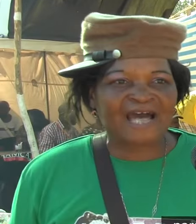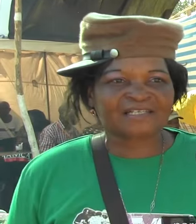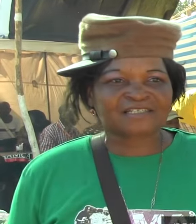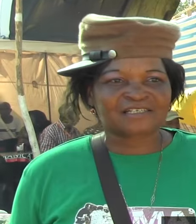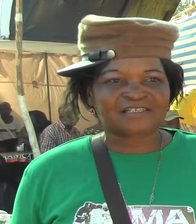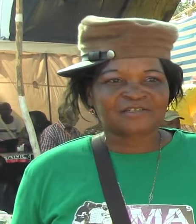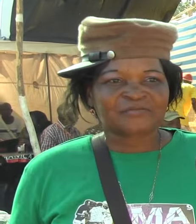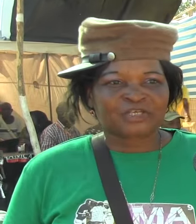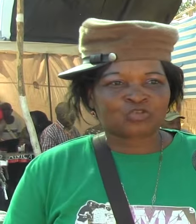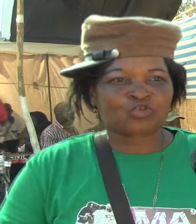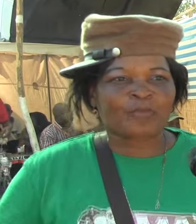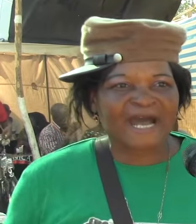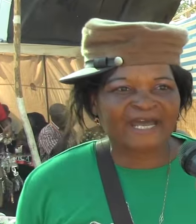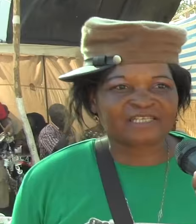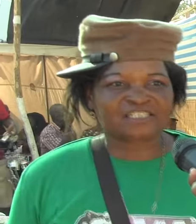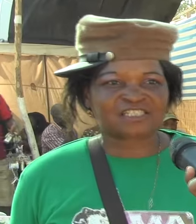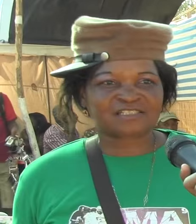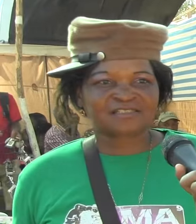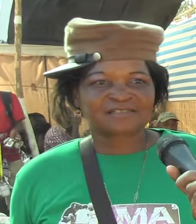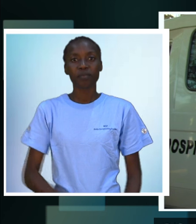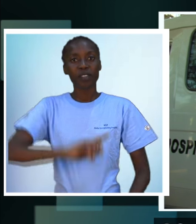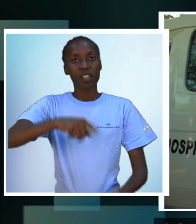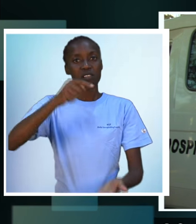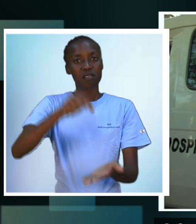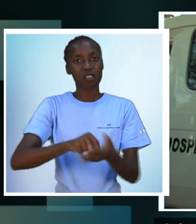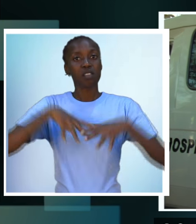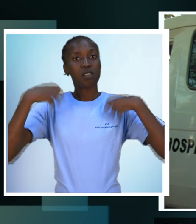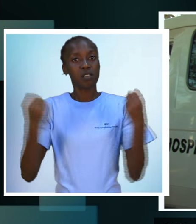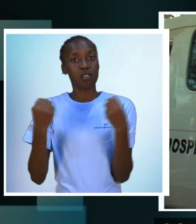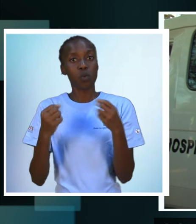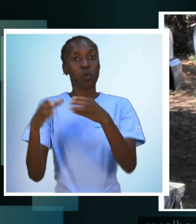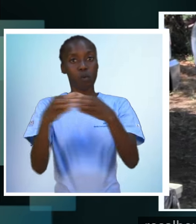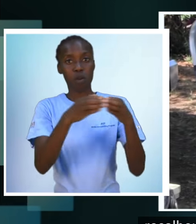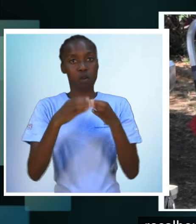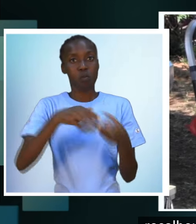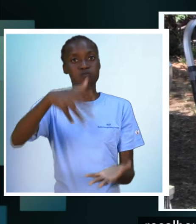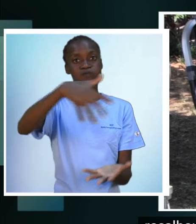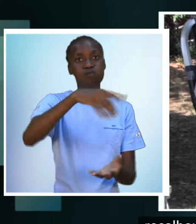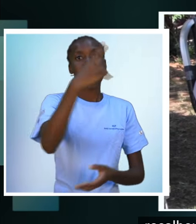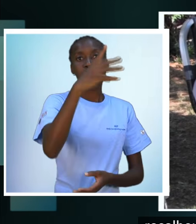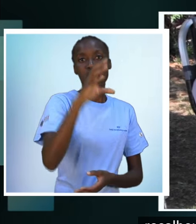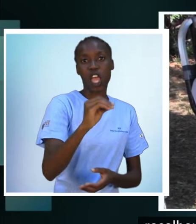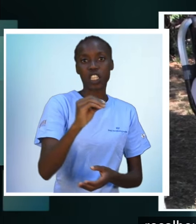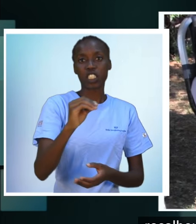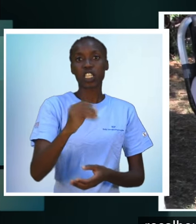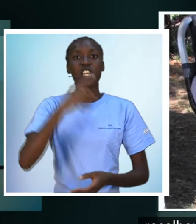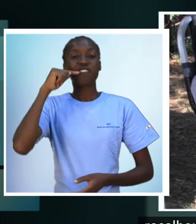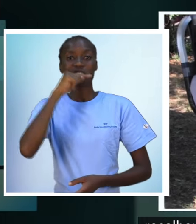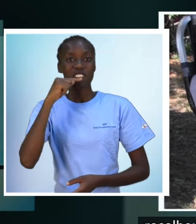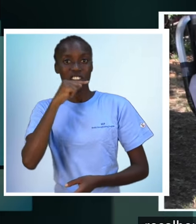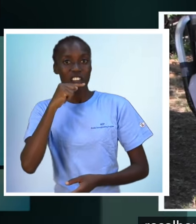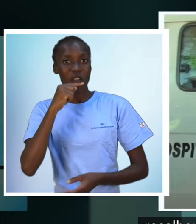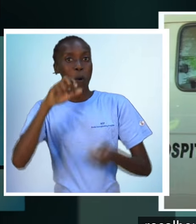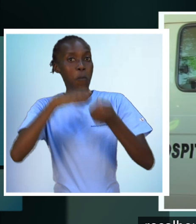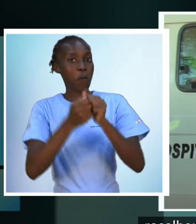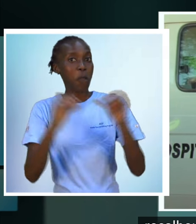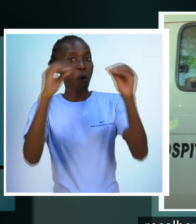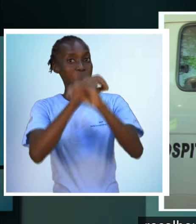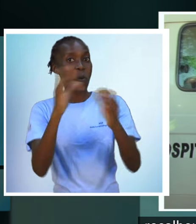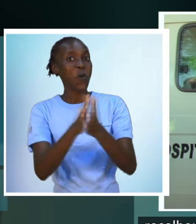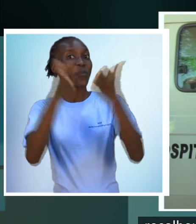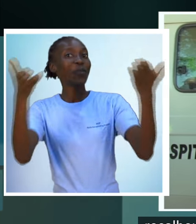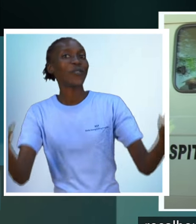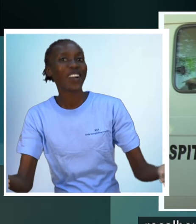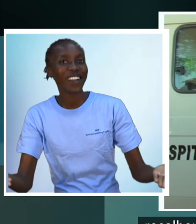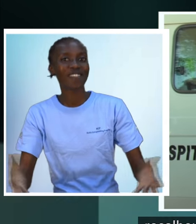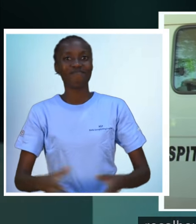dançar e tudo mais. O Centro de Saúde de Maracuene recolheu mais de 10 unidades de sangue e diz não ter